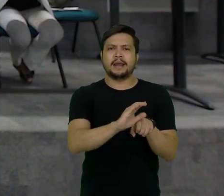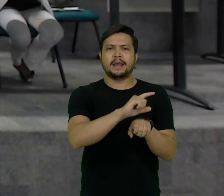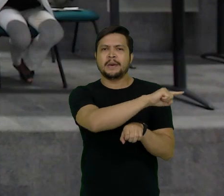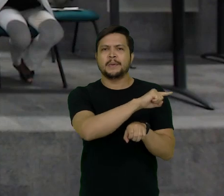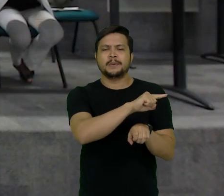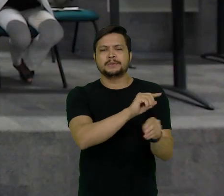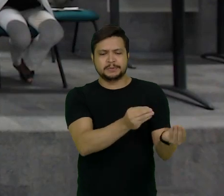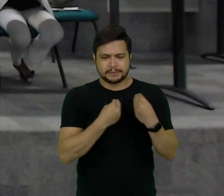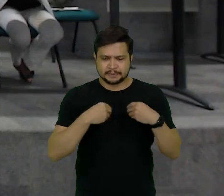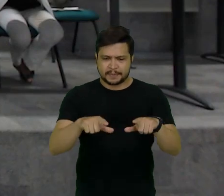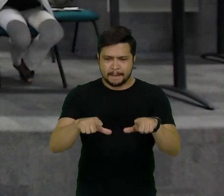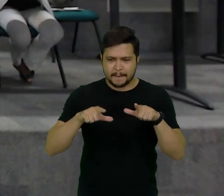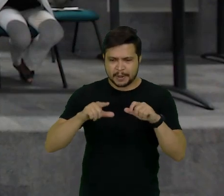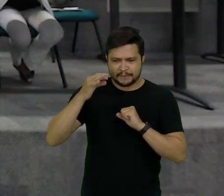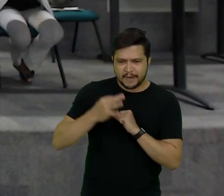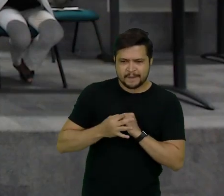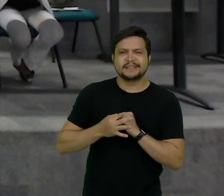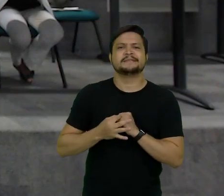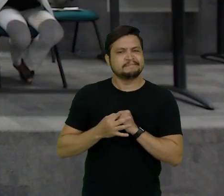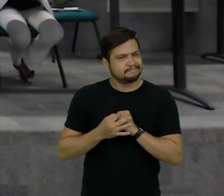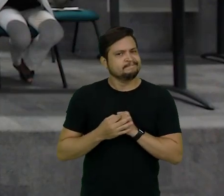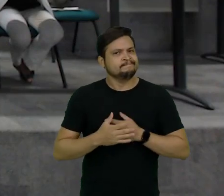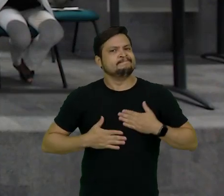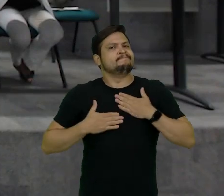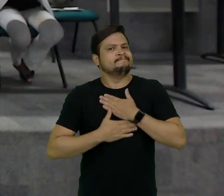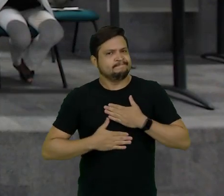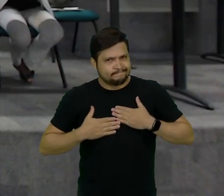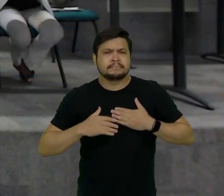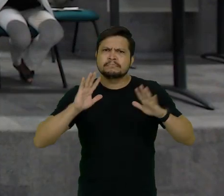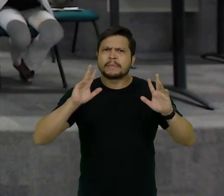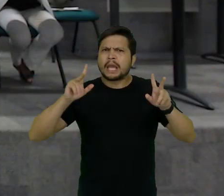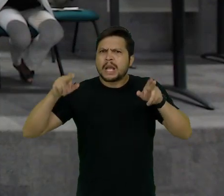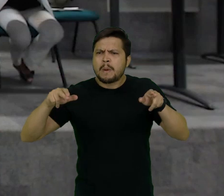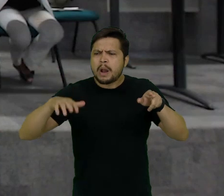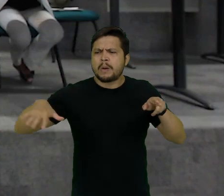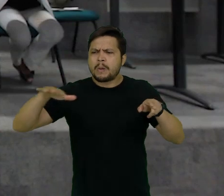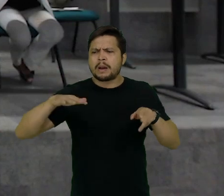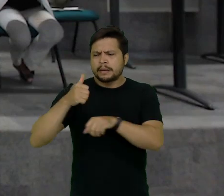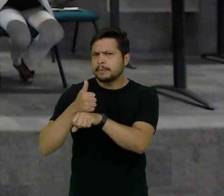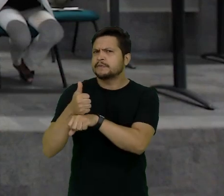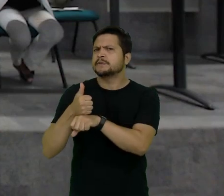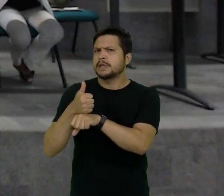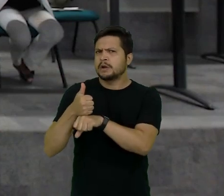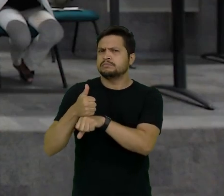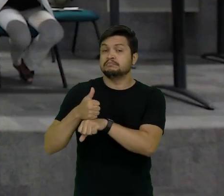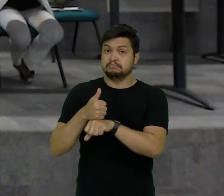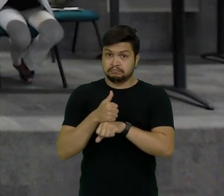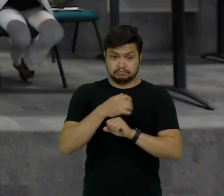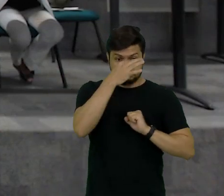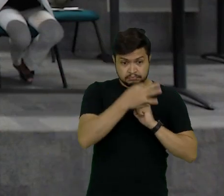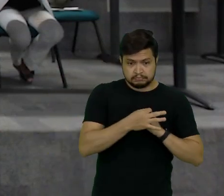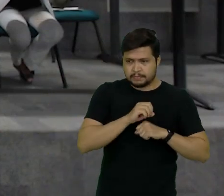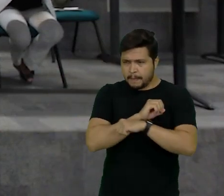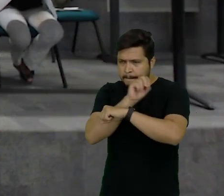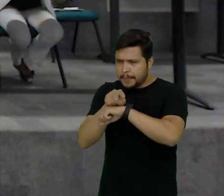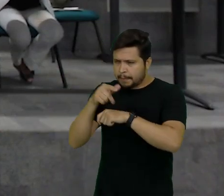vamos enfrentar dificuldades, muitas, mas nós vamos ser criativos, perseverantes, para melhorar